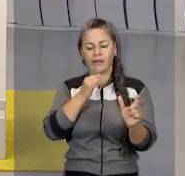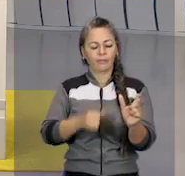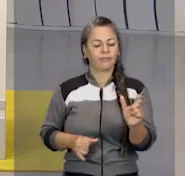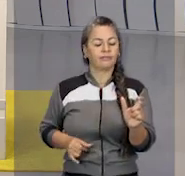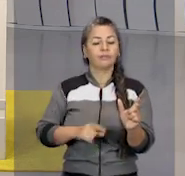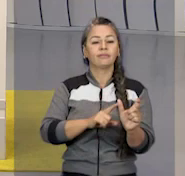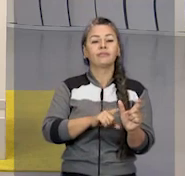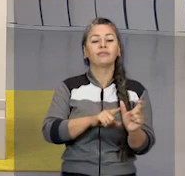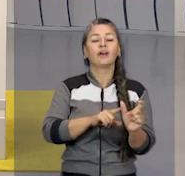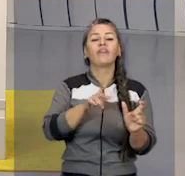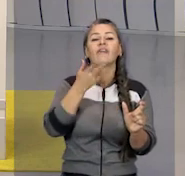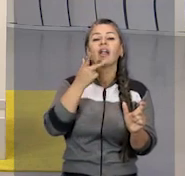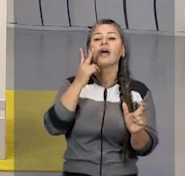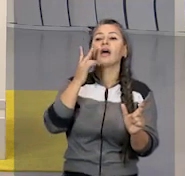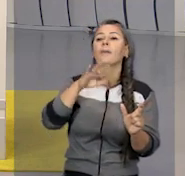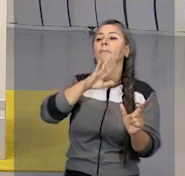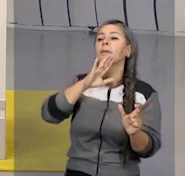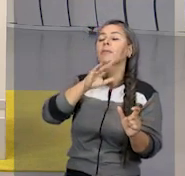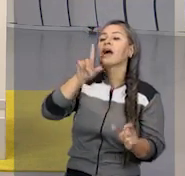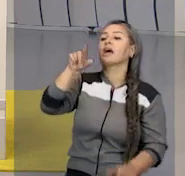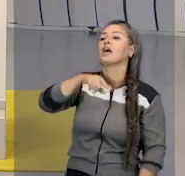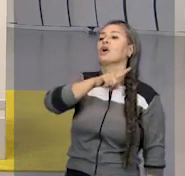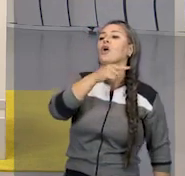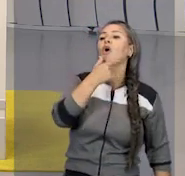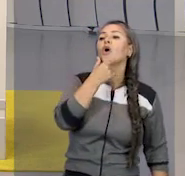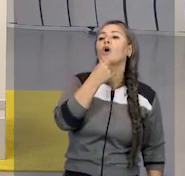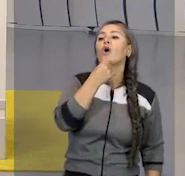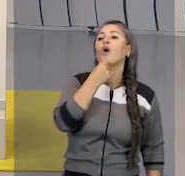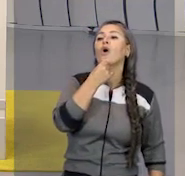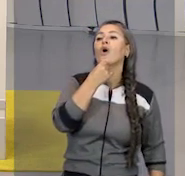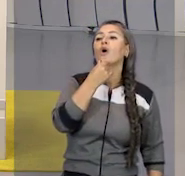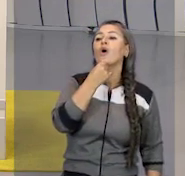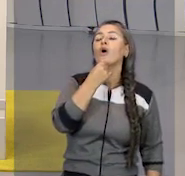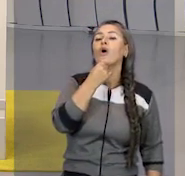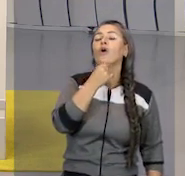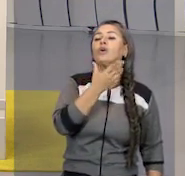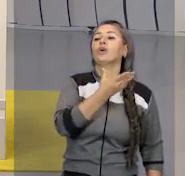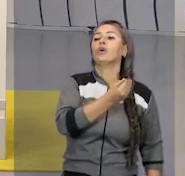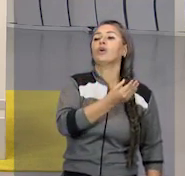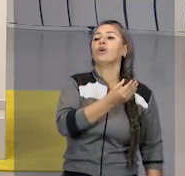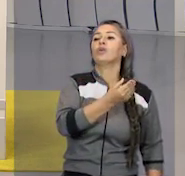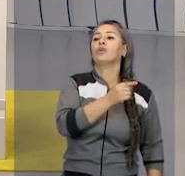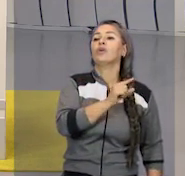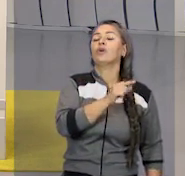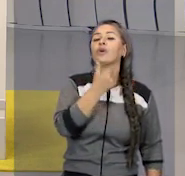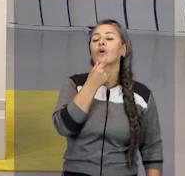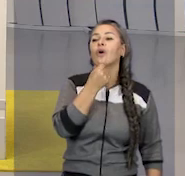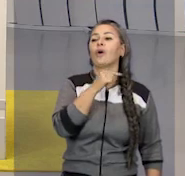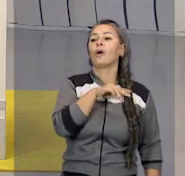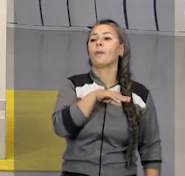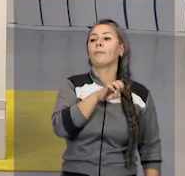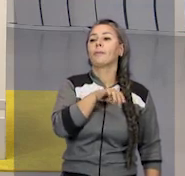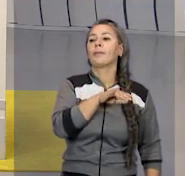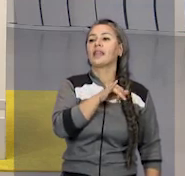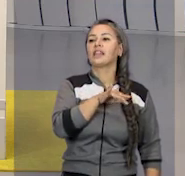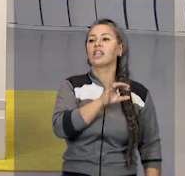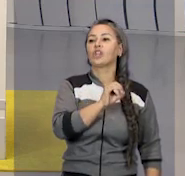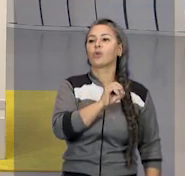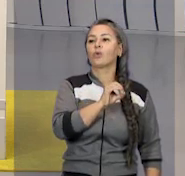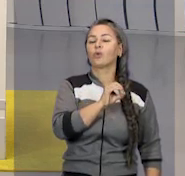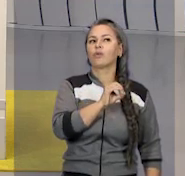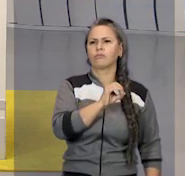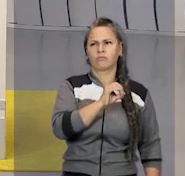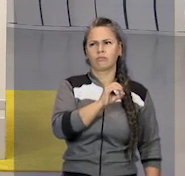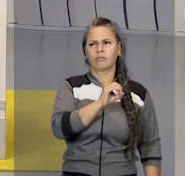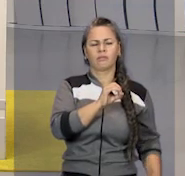assim, ô mãe, os meninos chegou. A gente no dia a dia a gente fala assim, mas na hora que a gente escreve, a